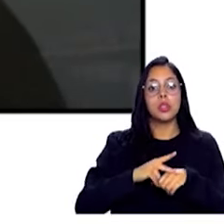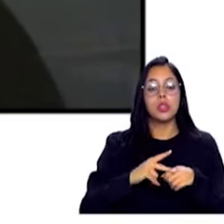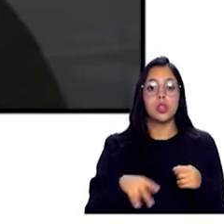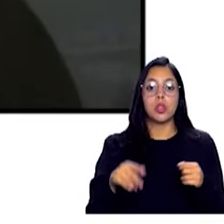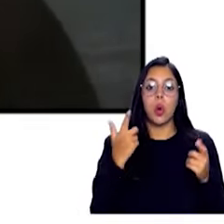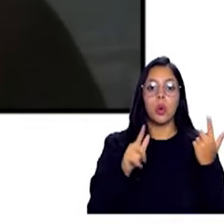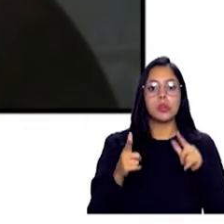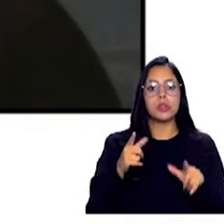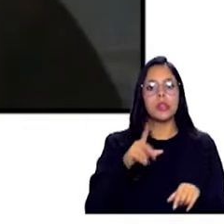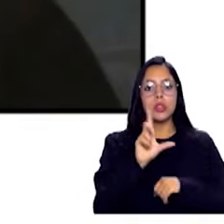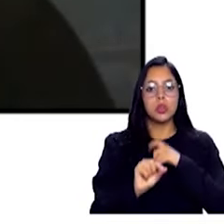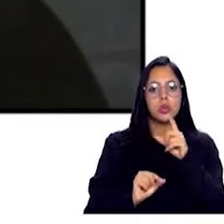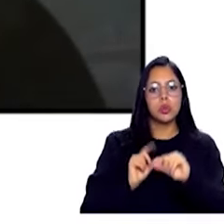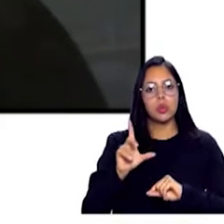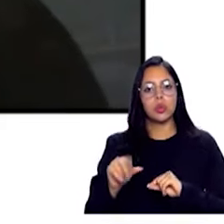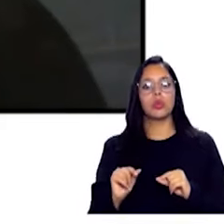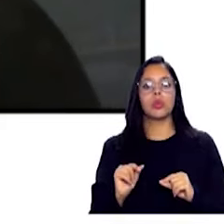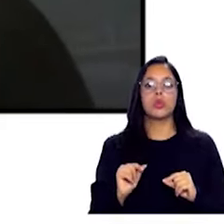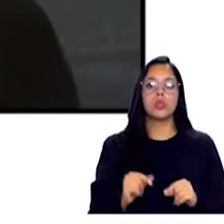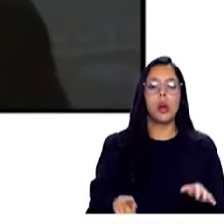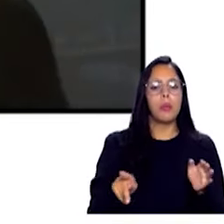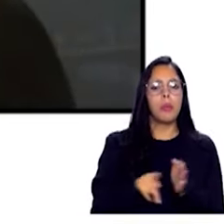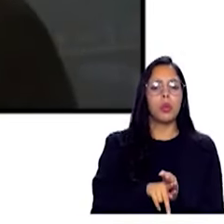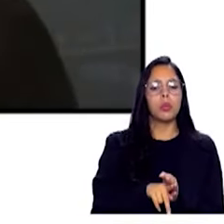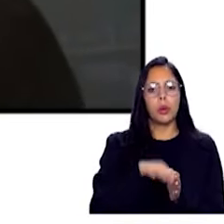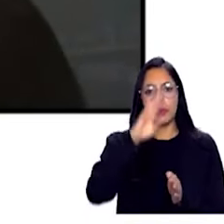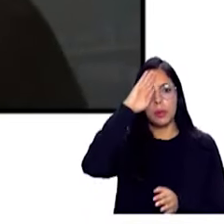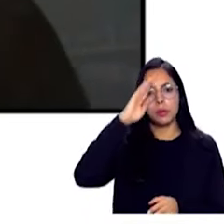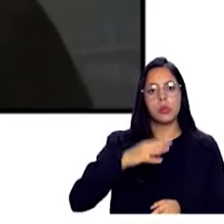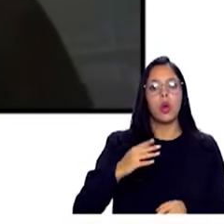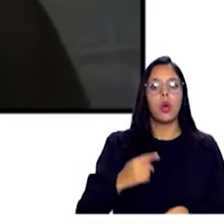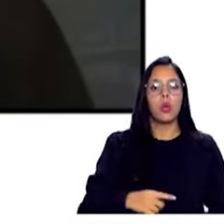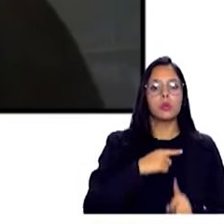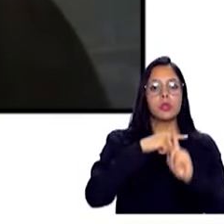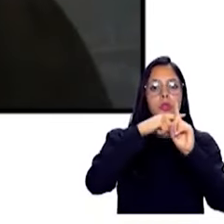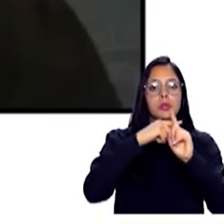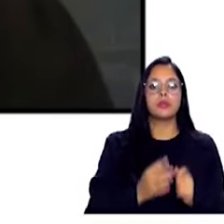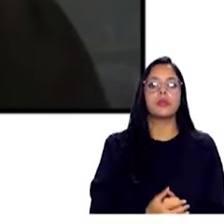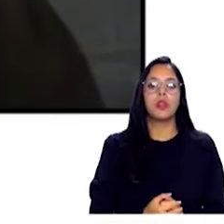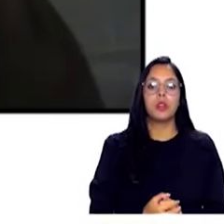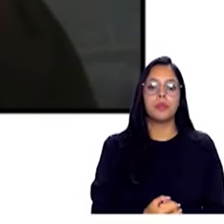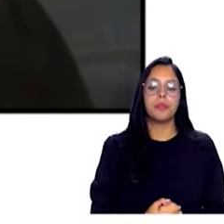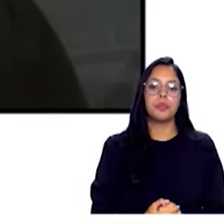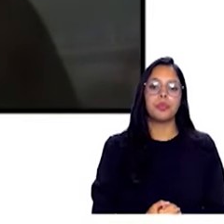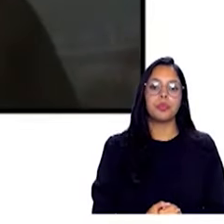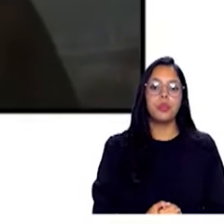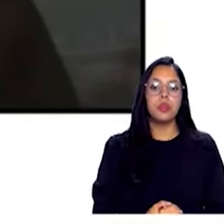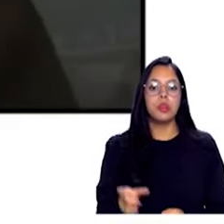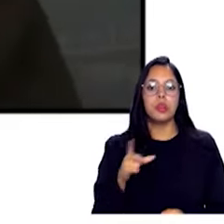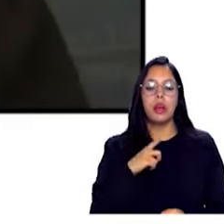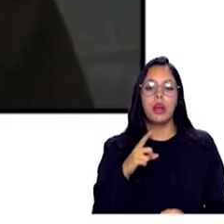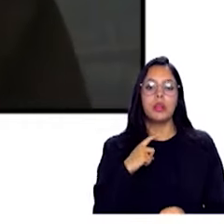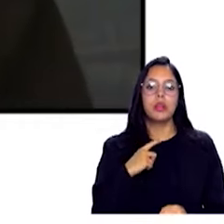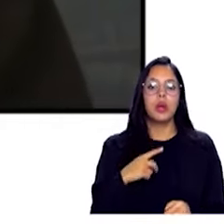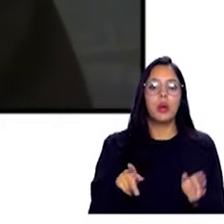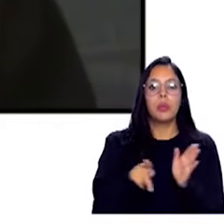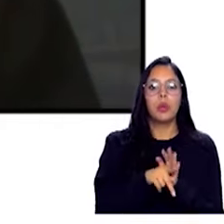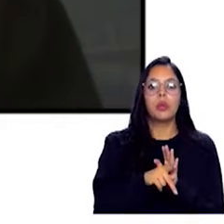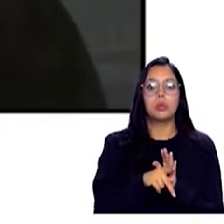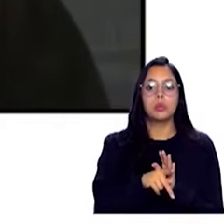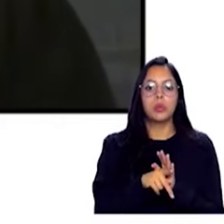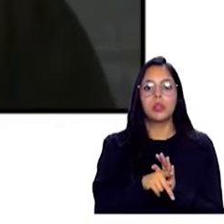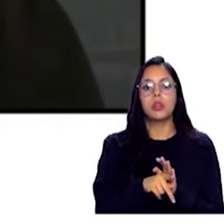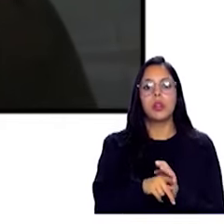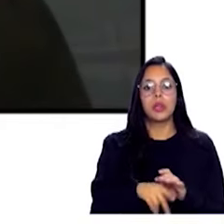filtros de filtros principalmente positivos né que são aqueles filtros em que se apontam as características que a questão